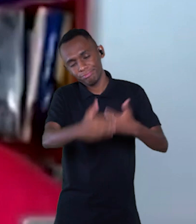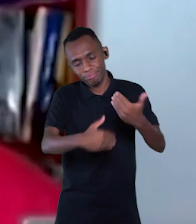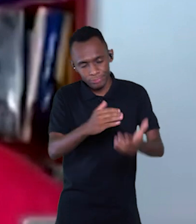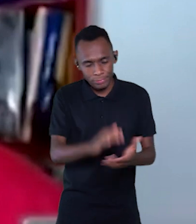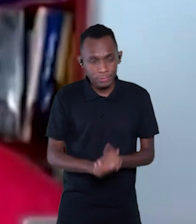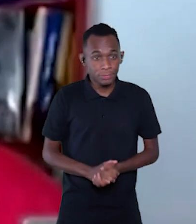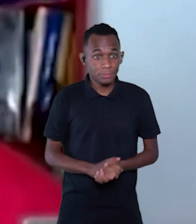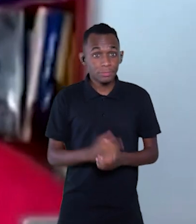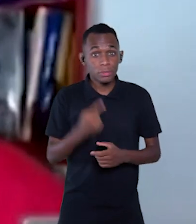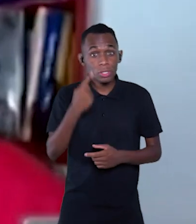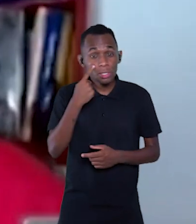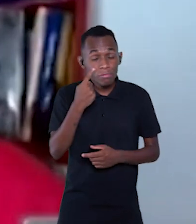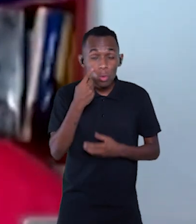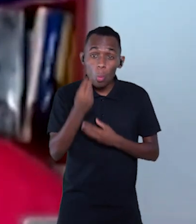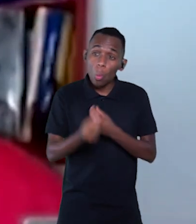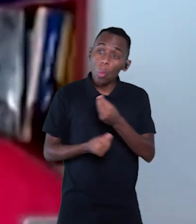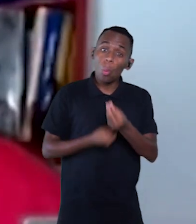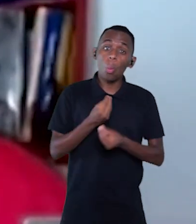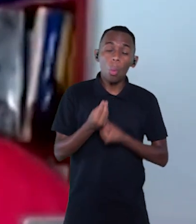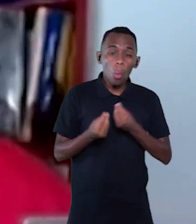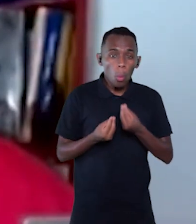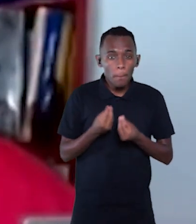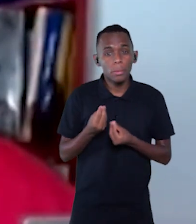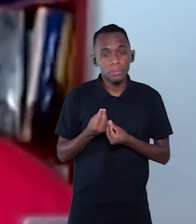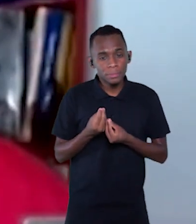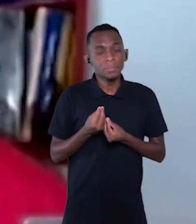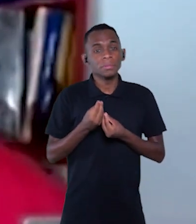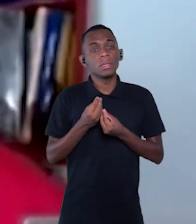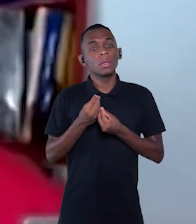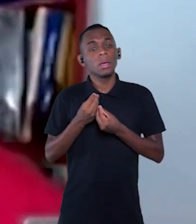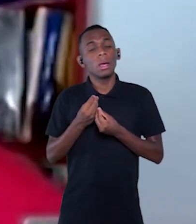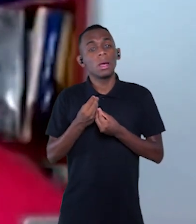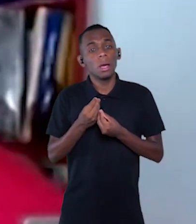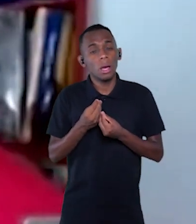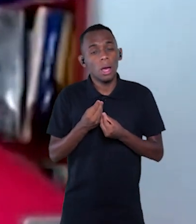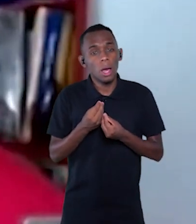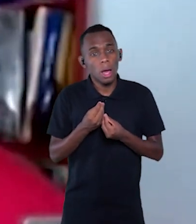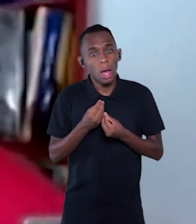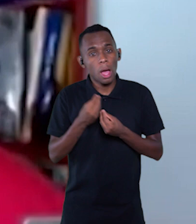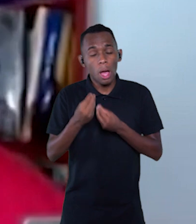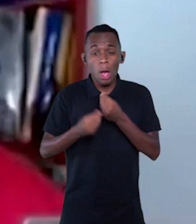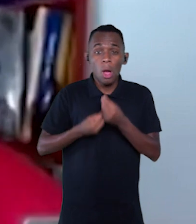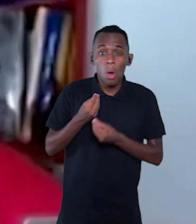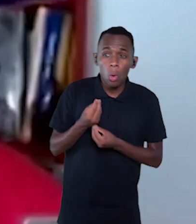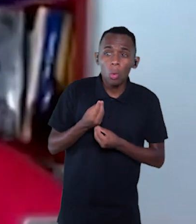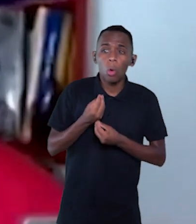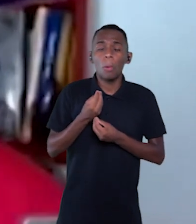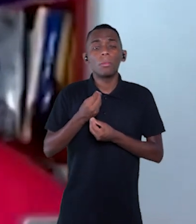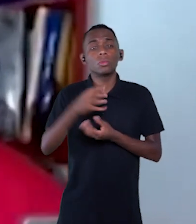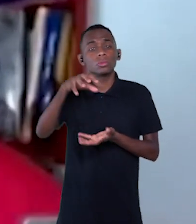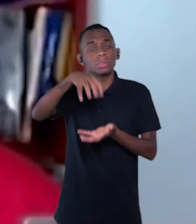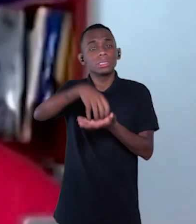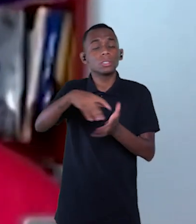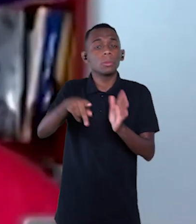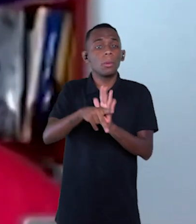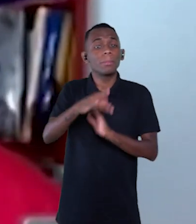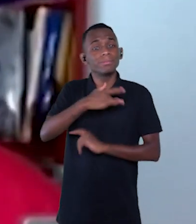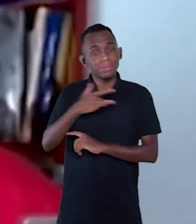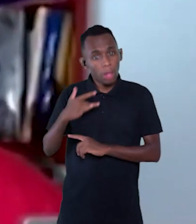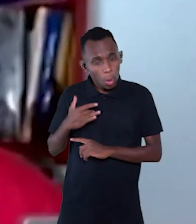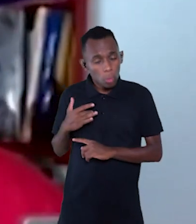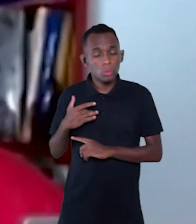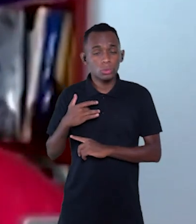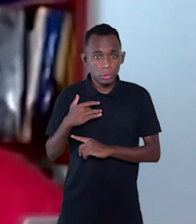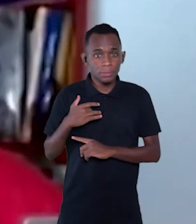que veja o poder, ou talvez a potência, digamos assim, de uma unidade básica de